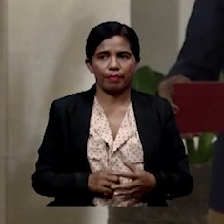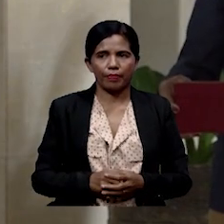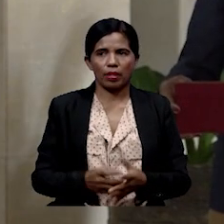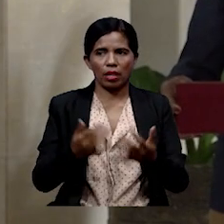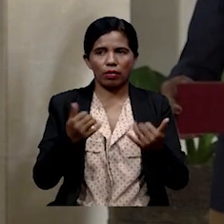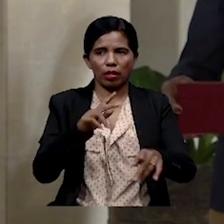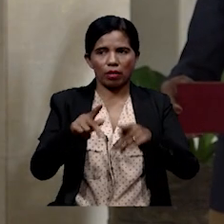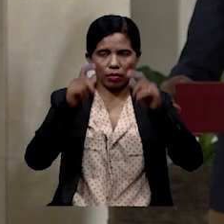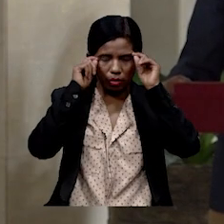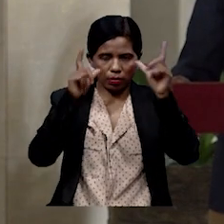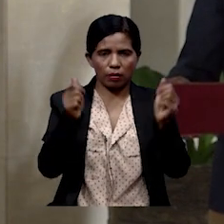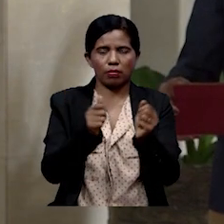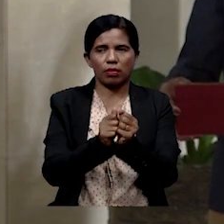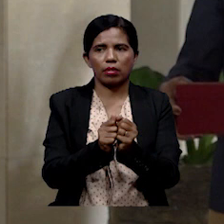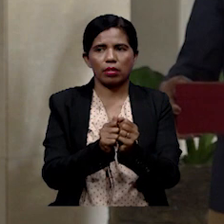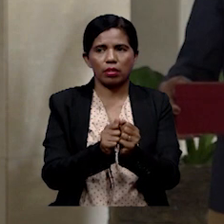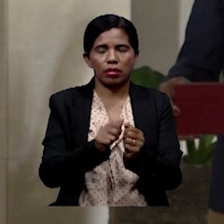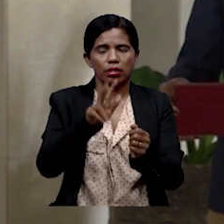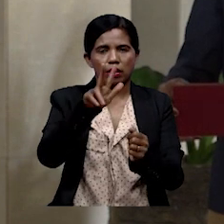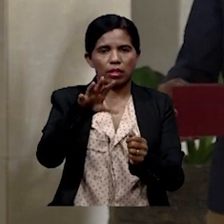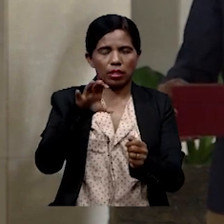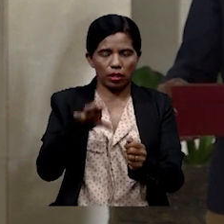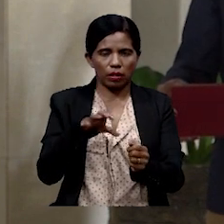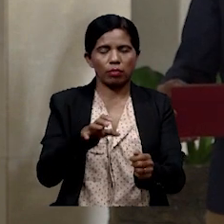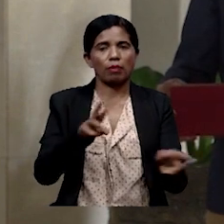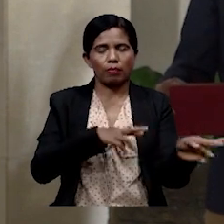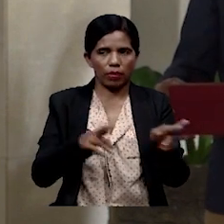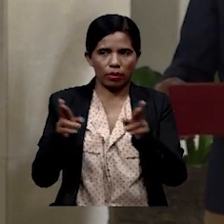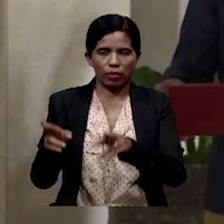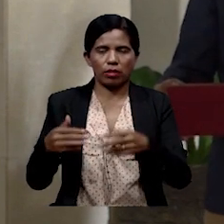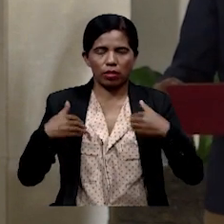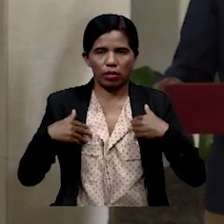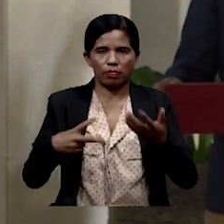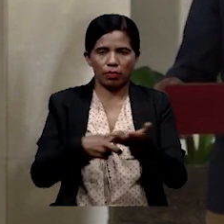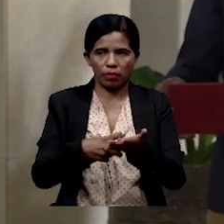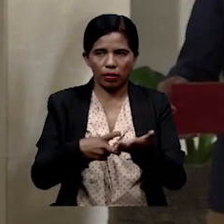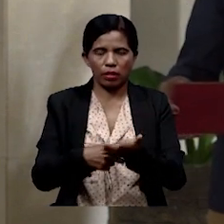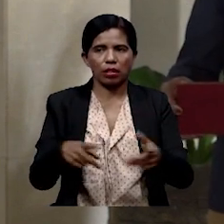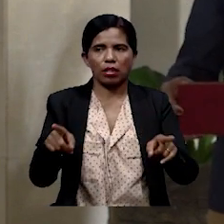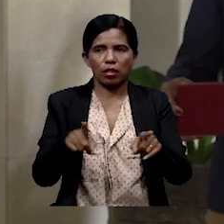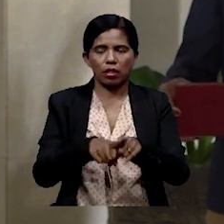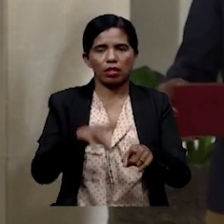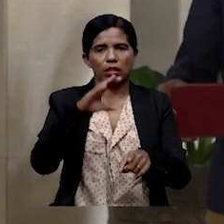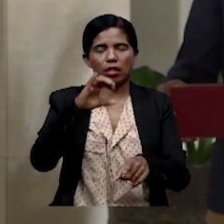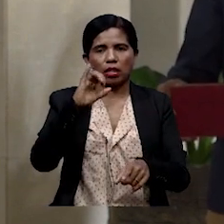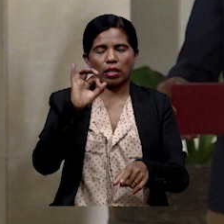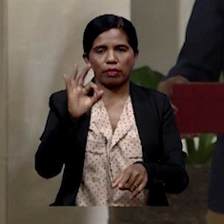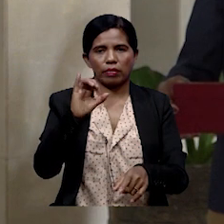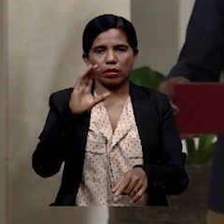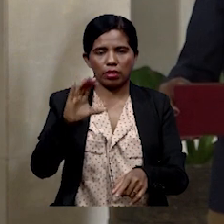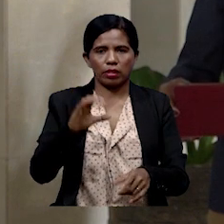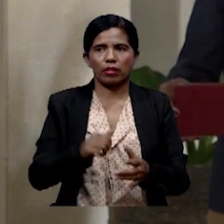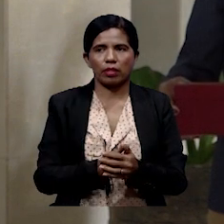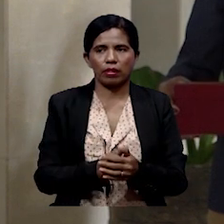Timoroan 300 pessoas mak pronto e a fast food e a nesan e KFC,